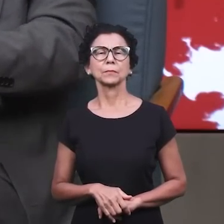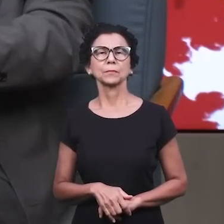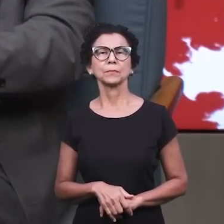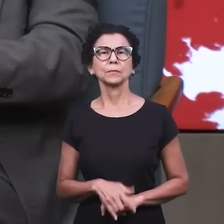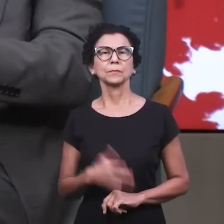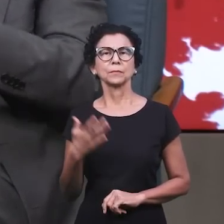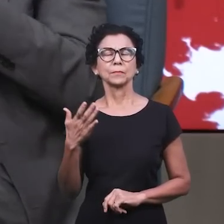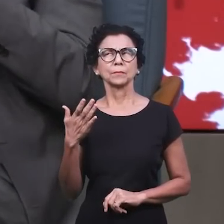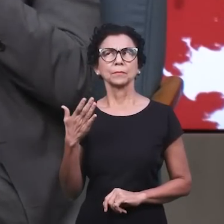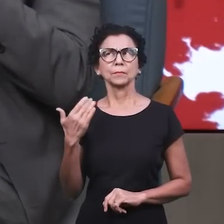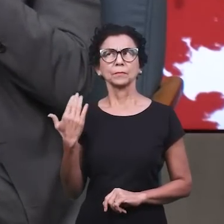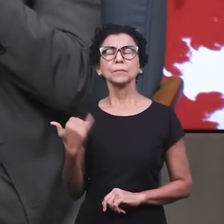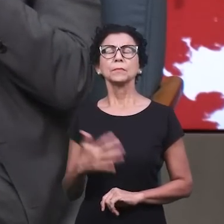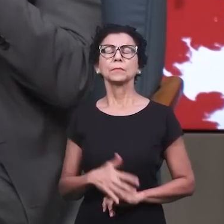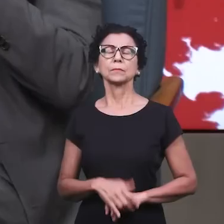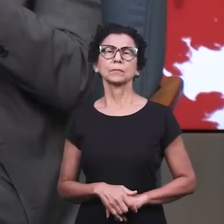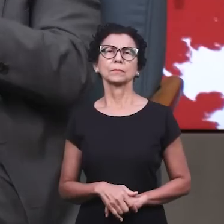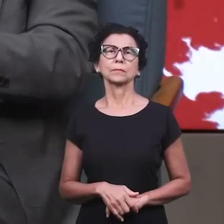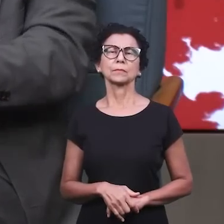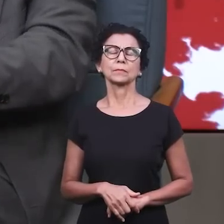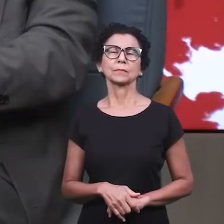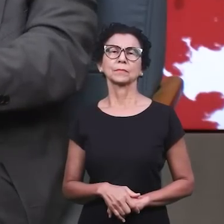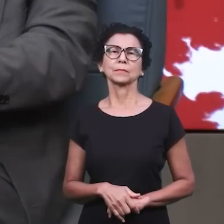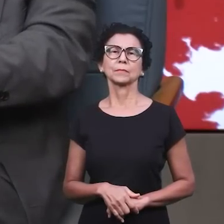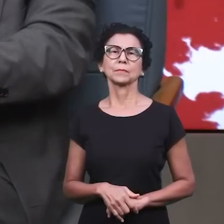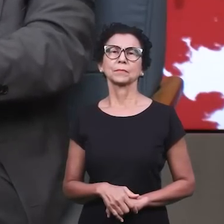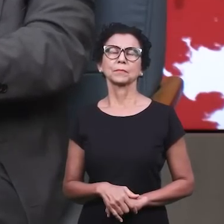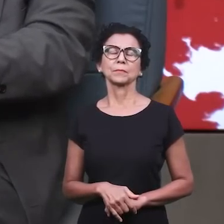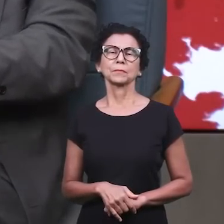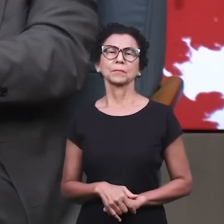nós tínhamos em Vila Velha um irmão,